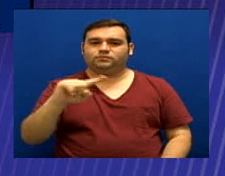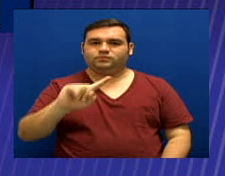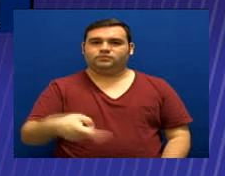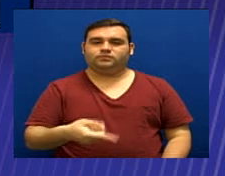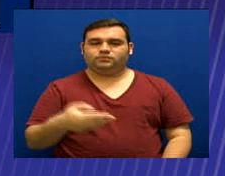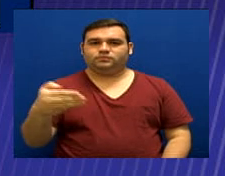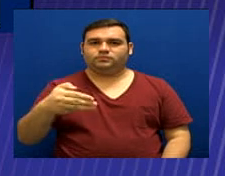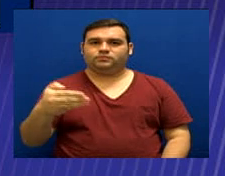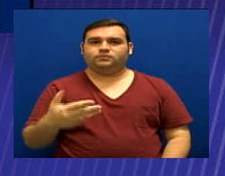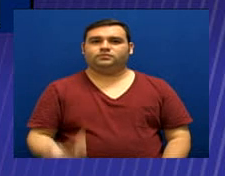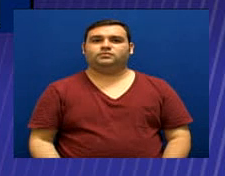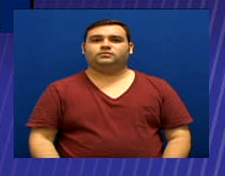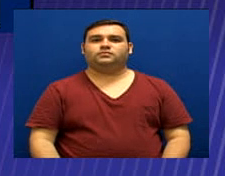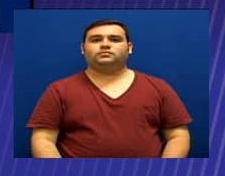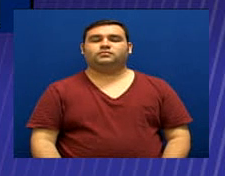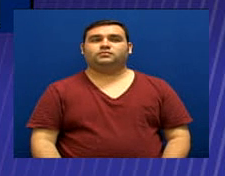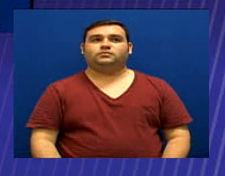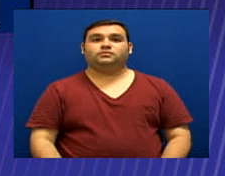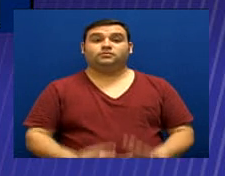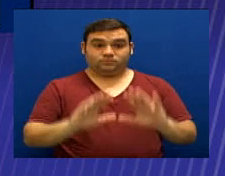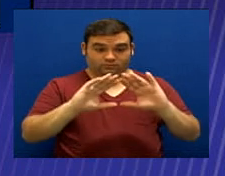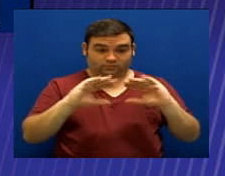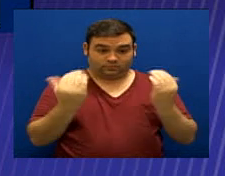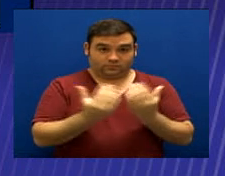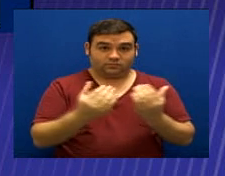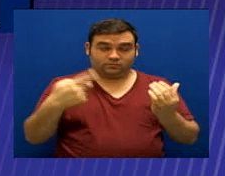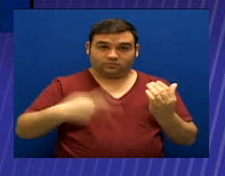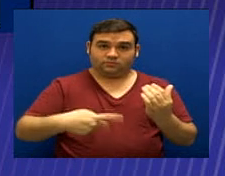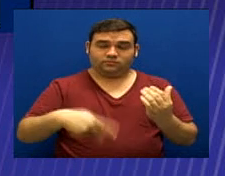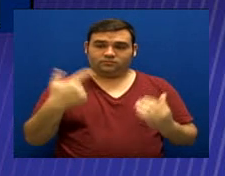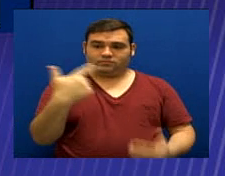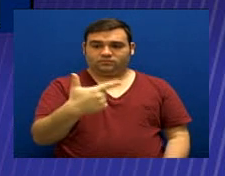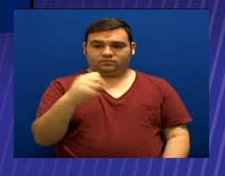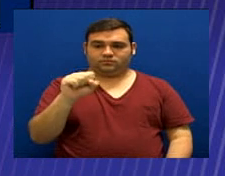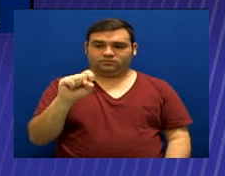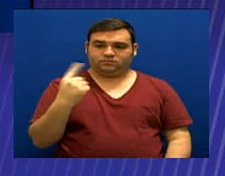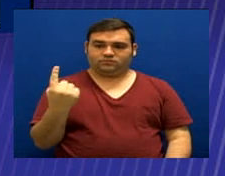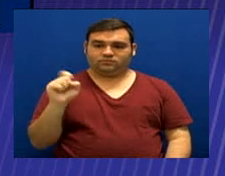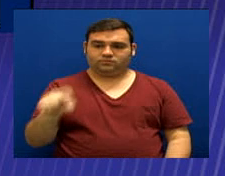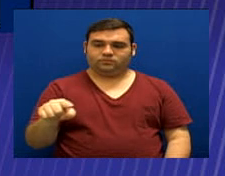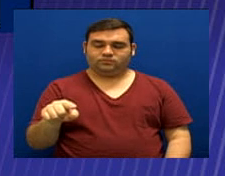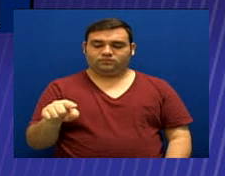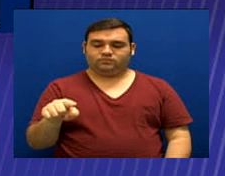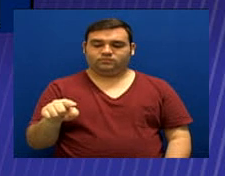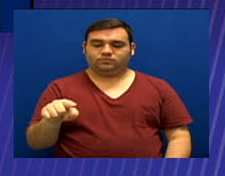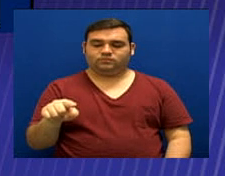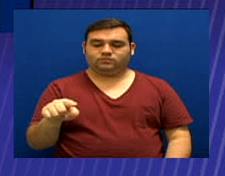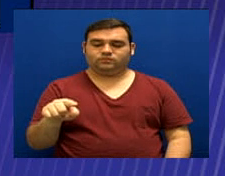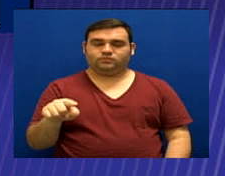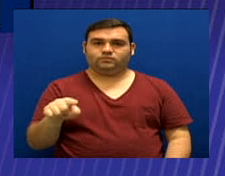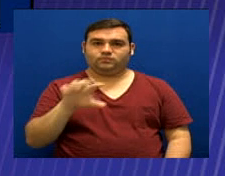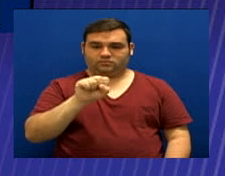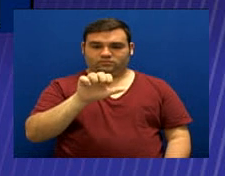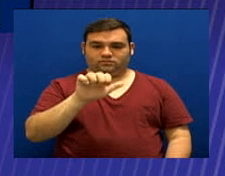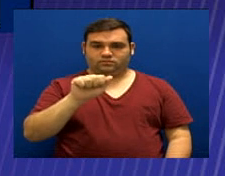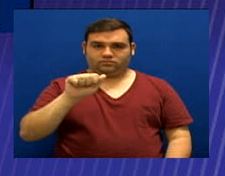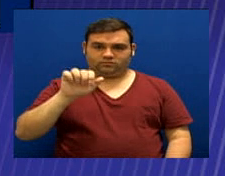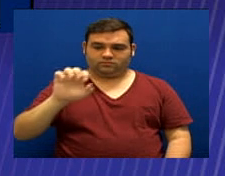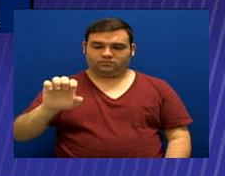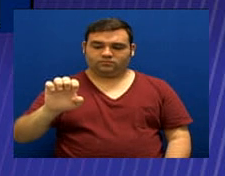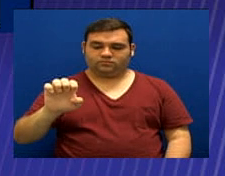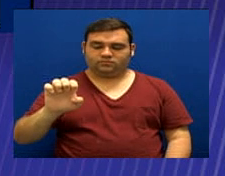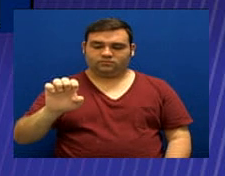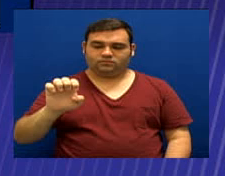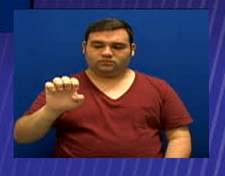milhões da cama 281 do site